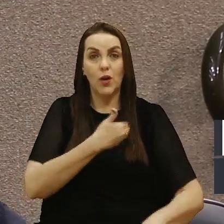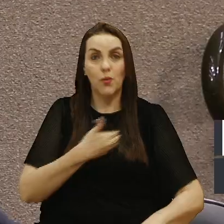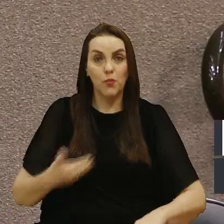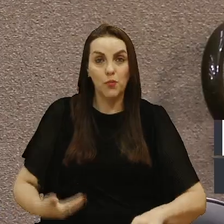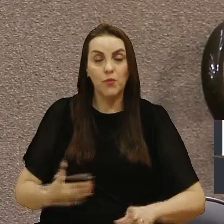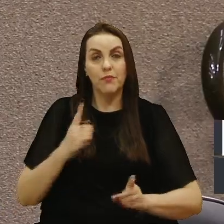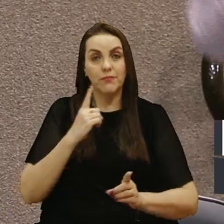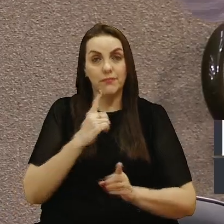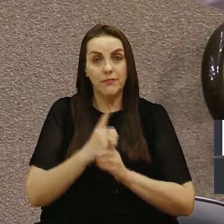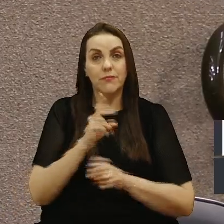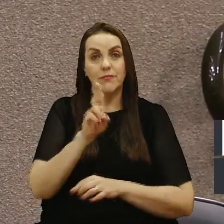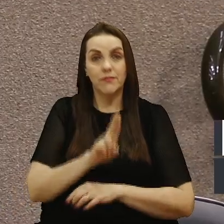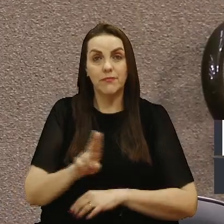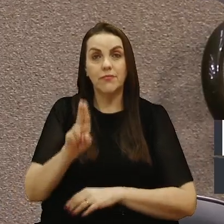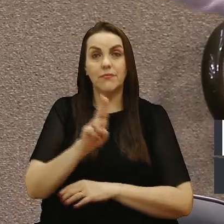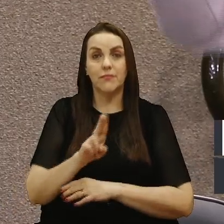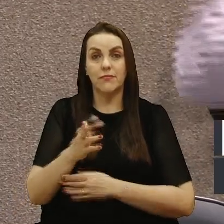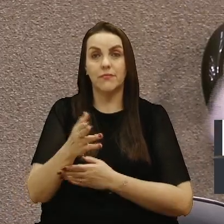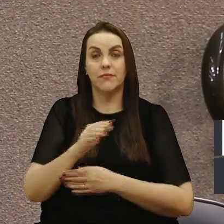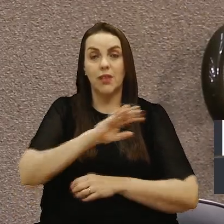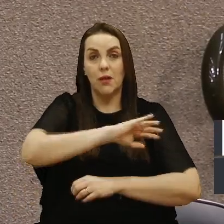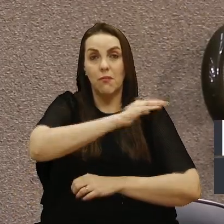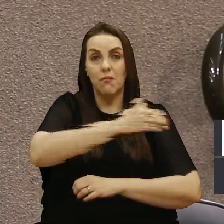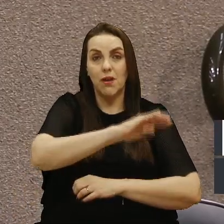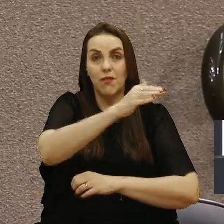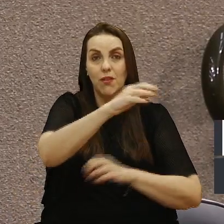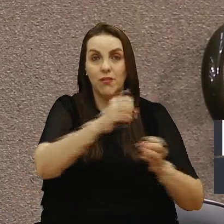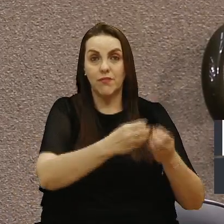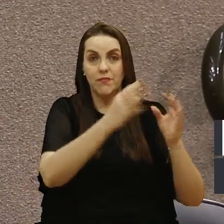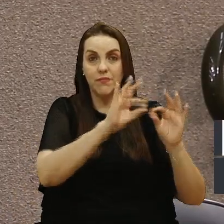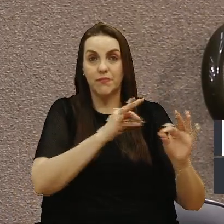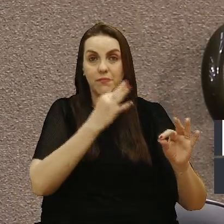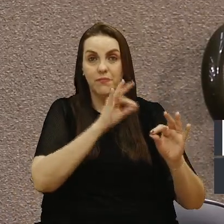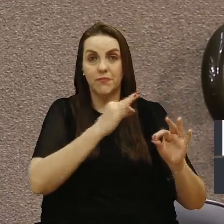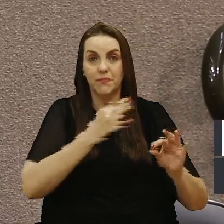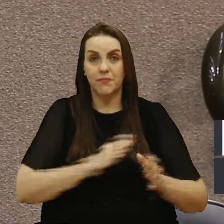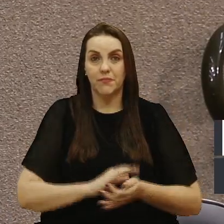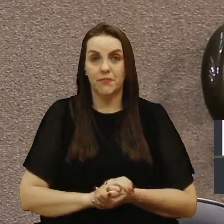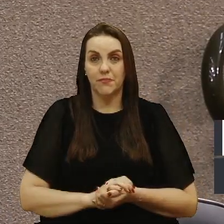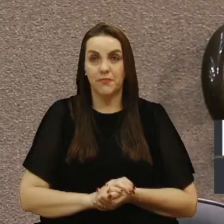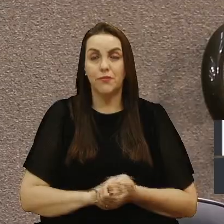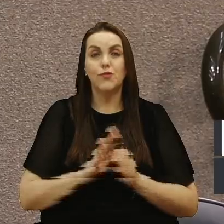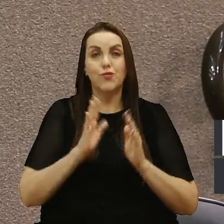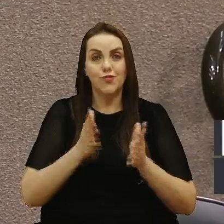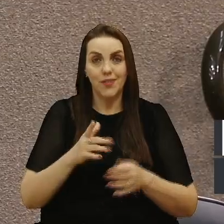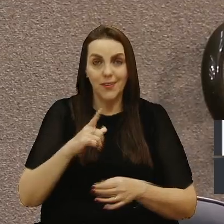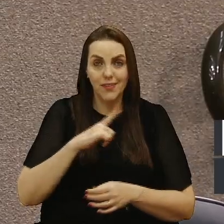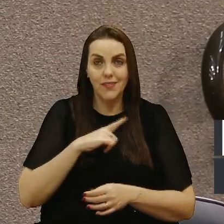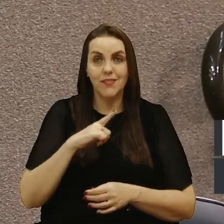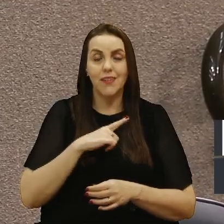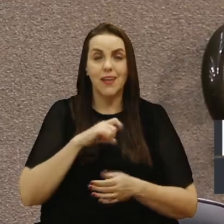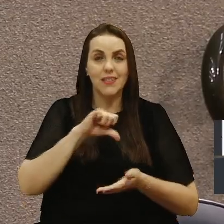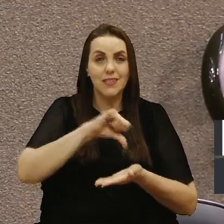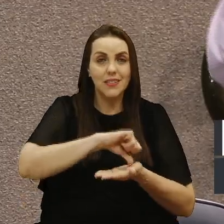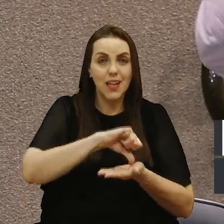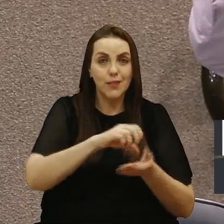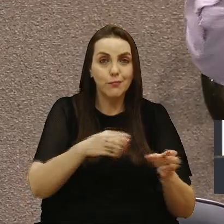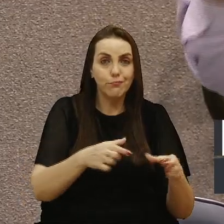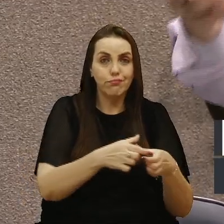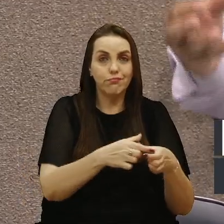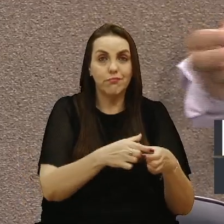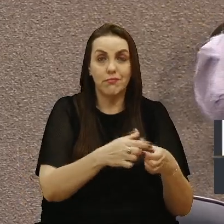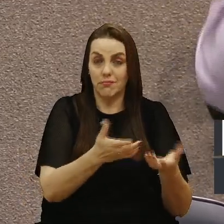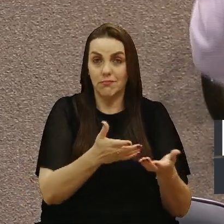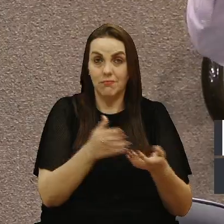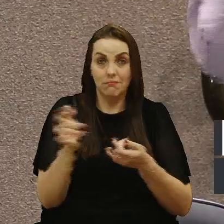encontramos que poderia ser utilizado, pavilhões da Festa da Uva. Já tem uma mini sede lá. Você